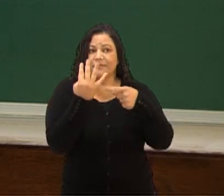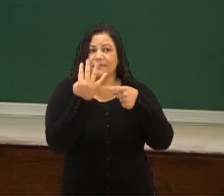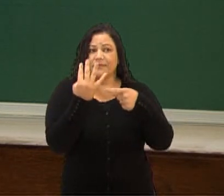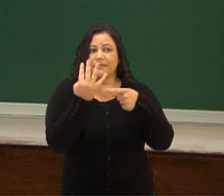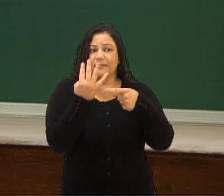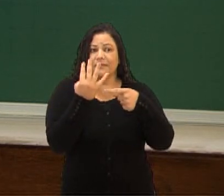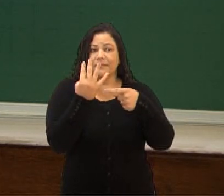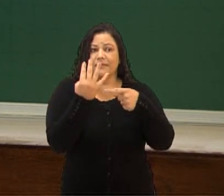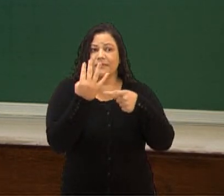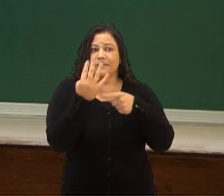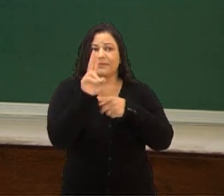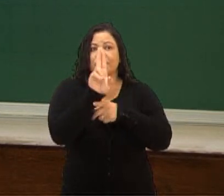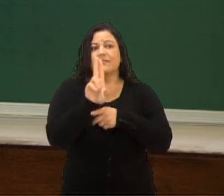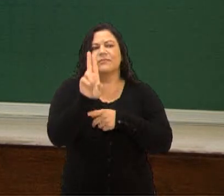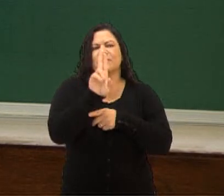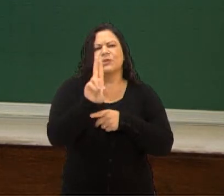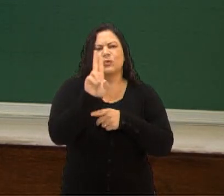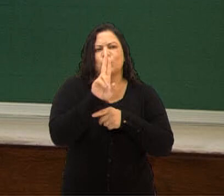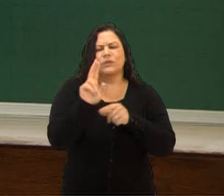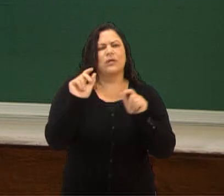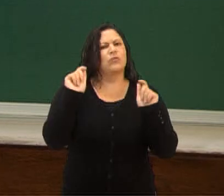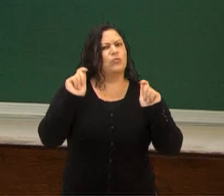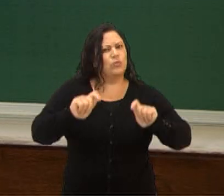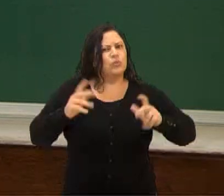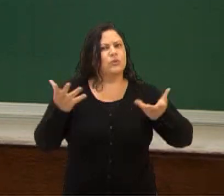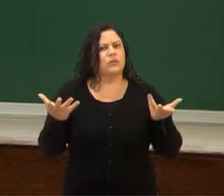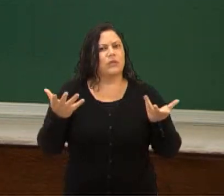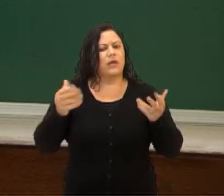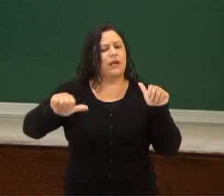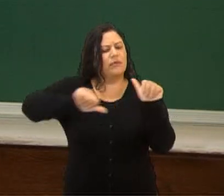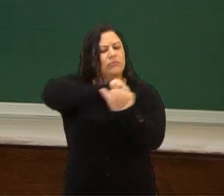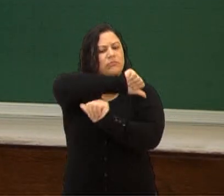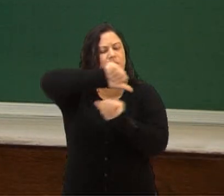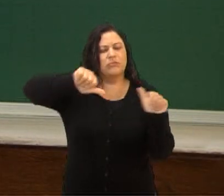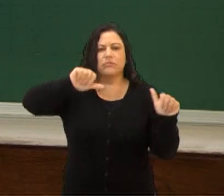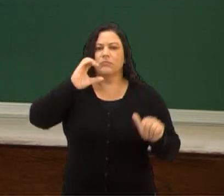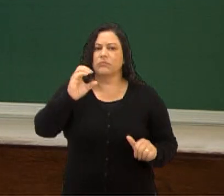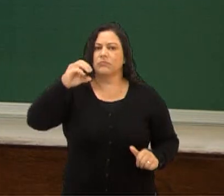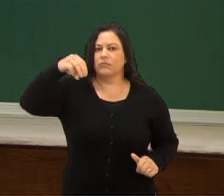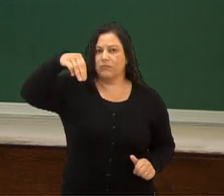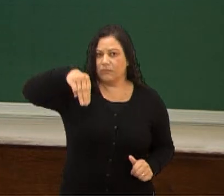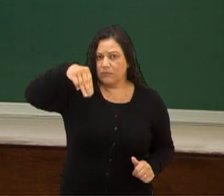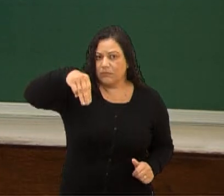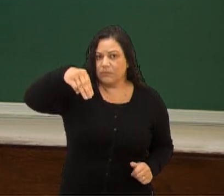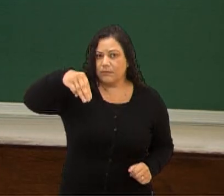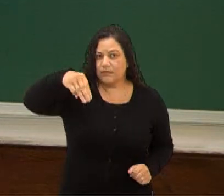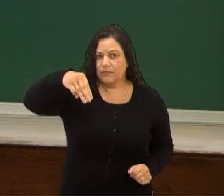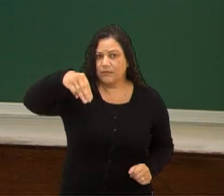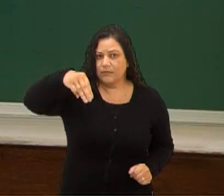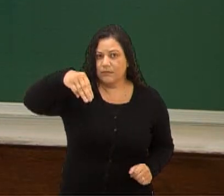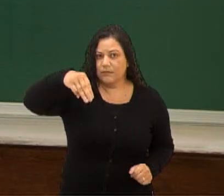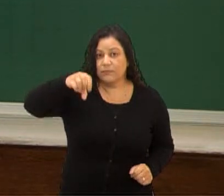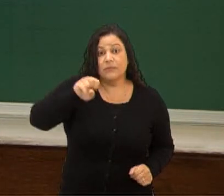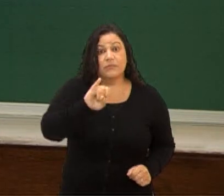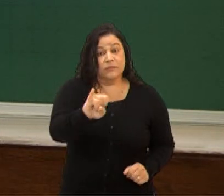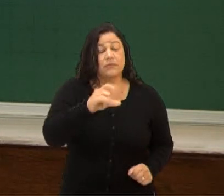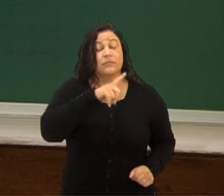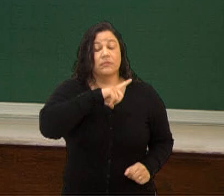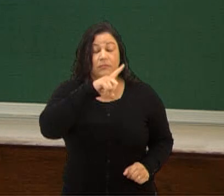aqui uma dedução já transformando para centímetros, porque se você tem a